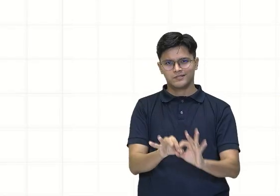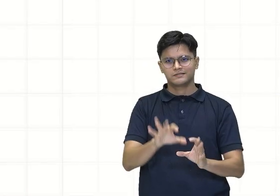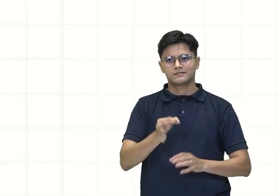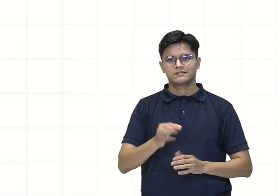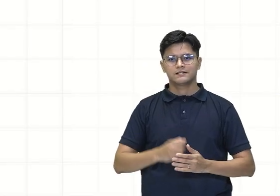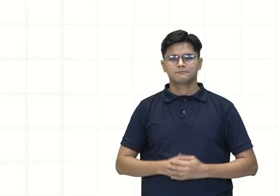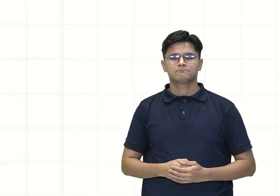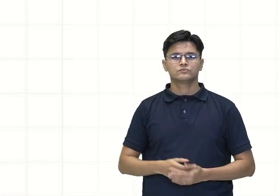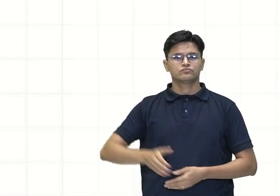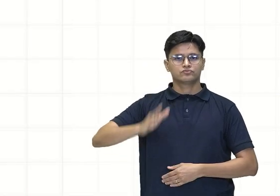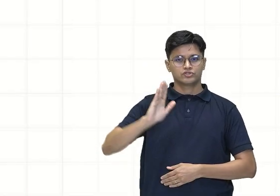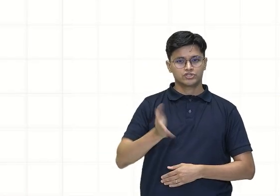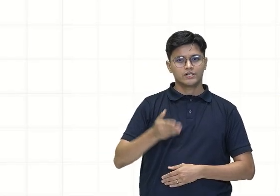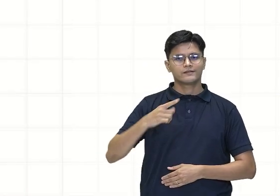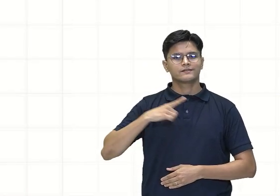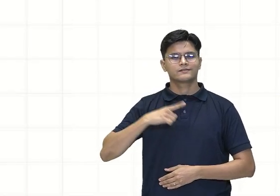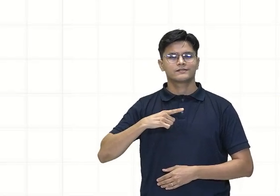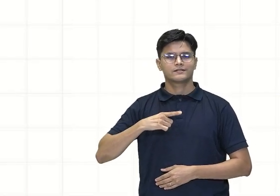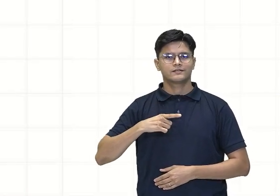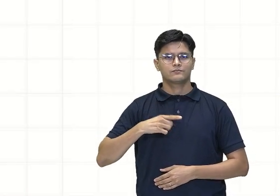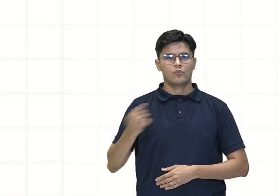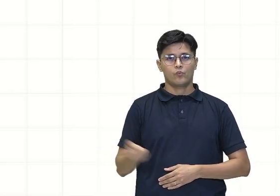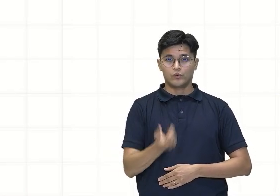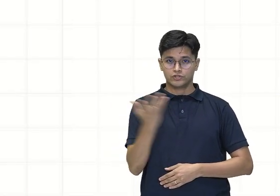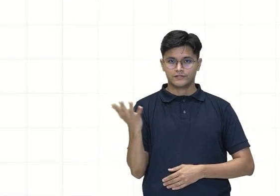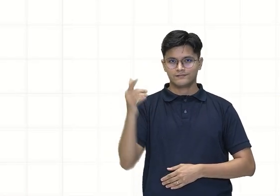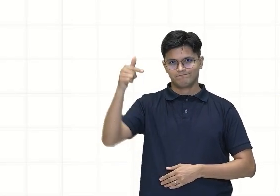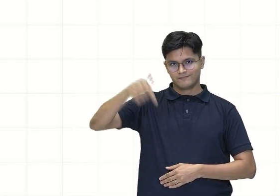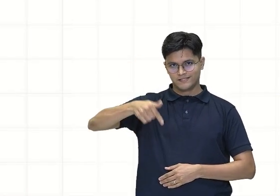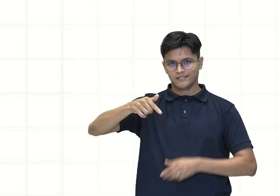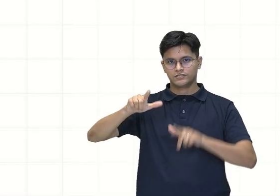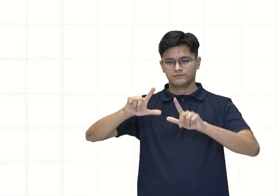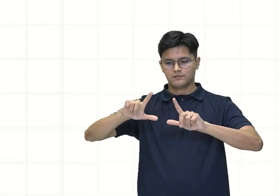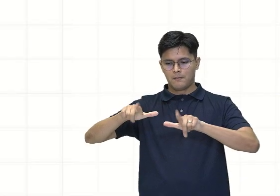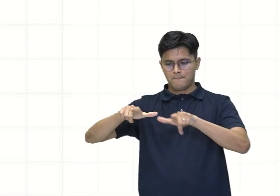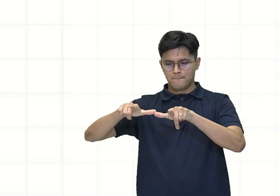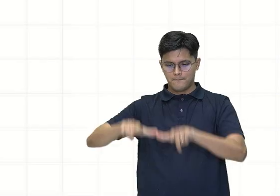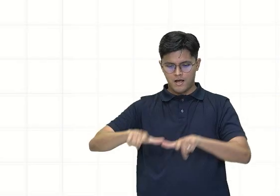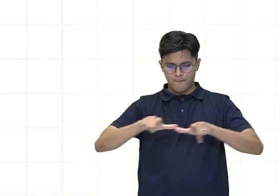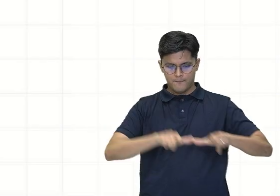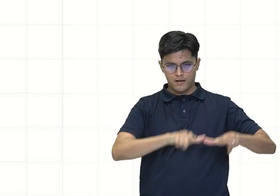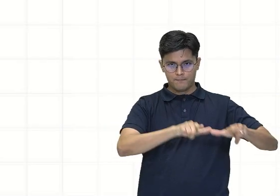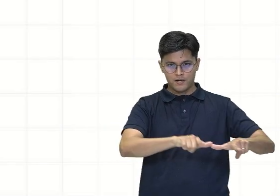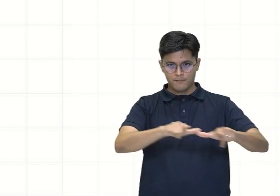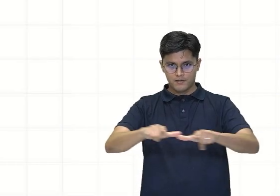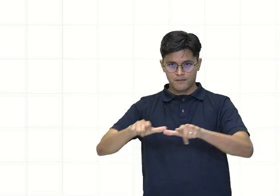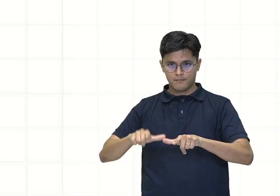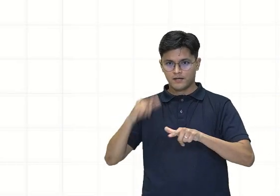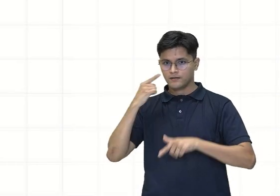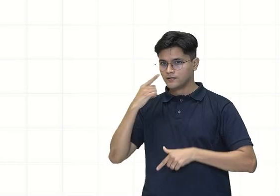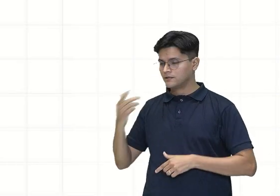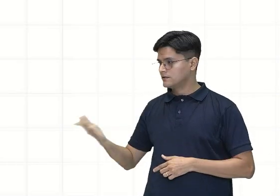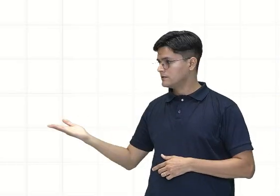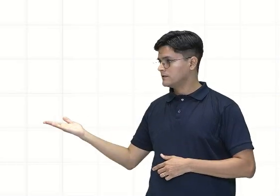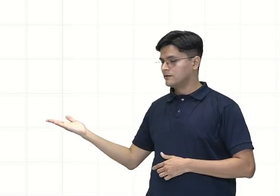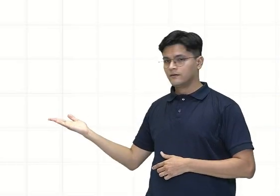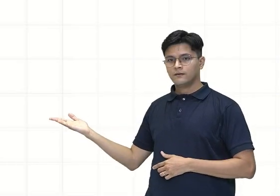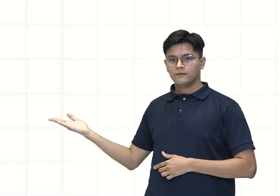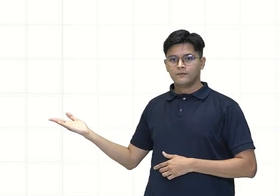foram colocadas 7 cerâmicas, como mostra a figura. Exatamente aí onde eu pintei os pontinhos de